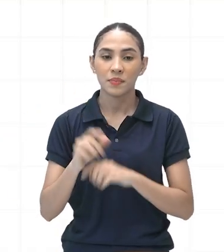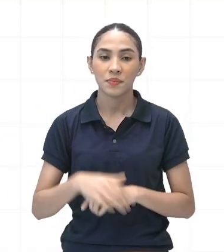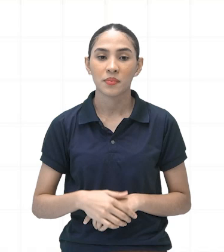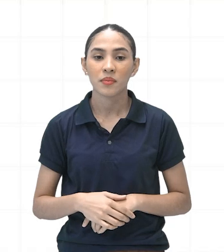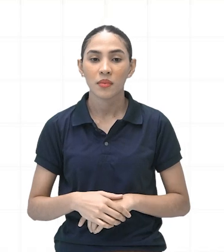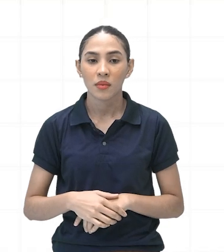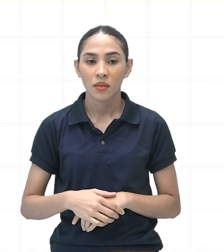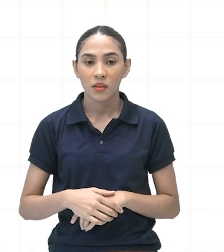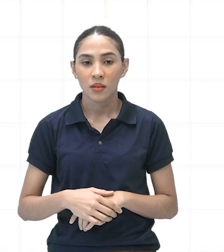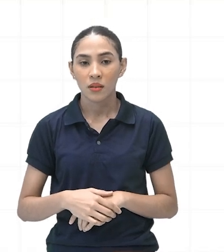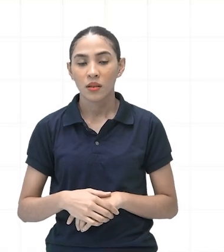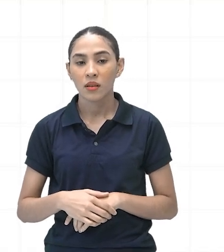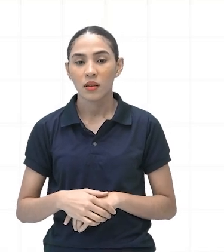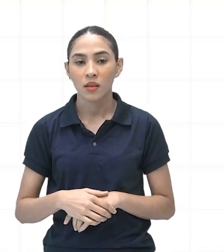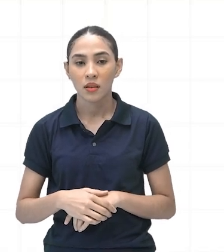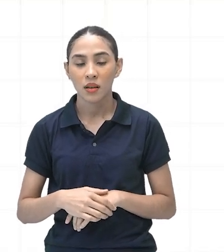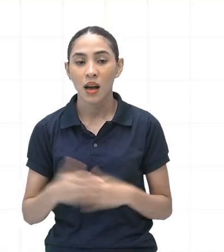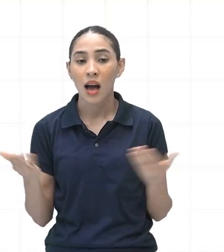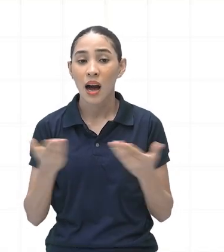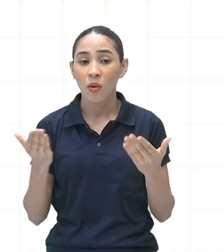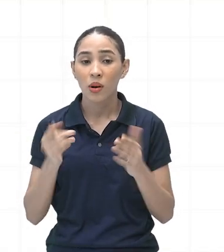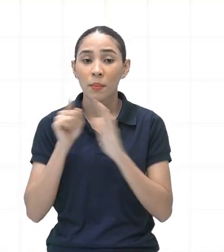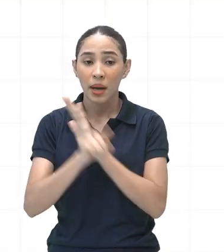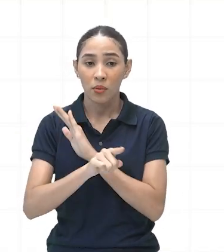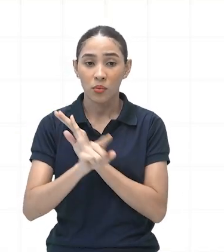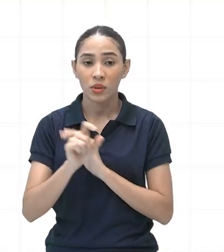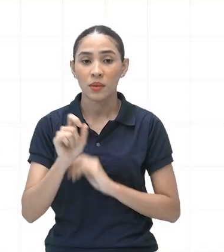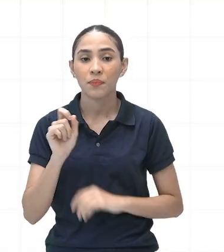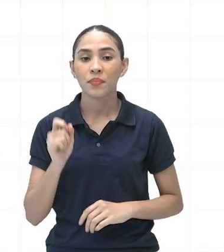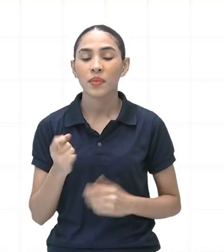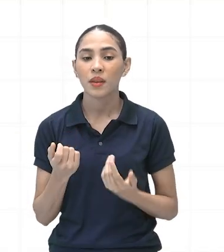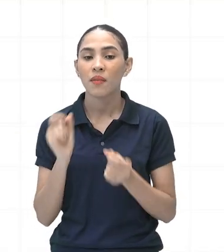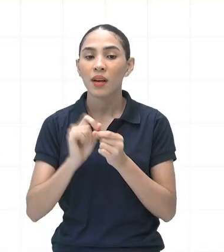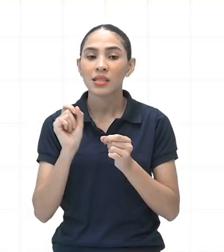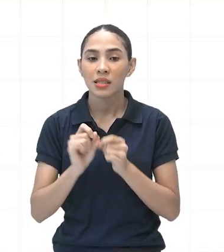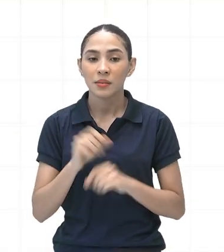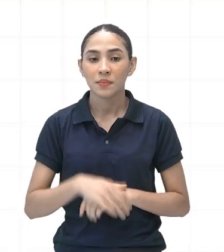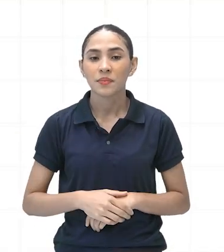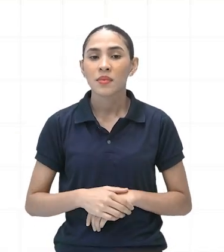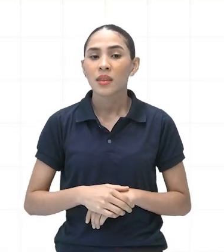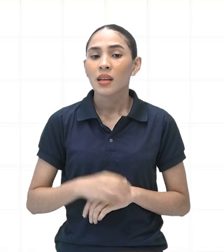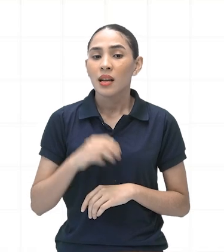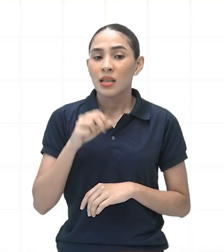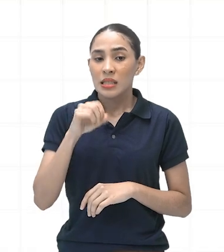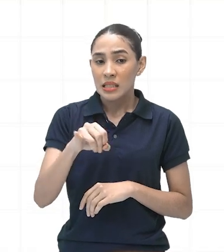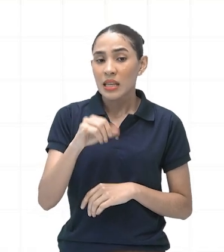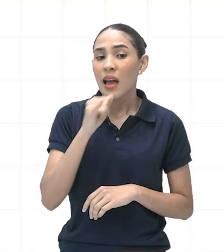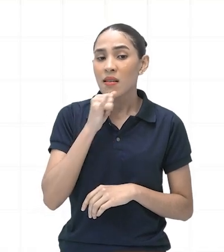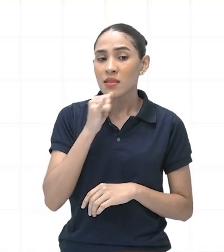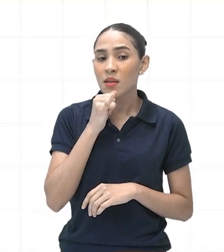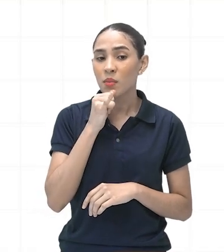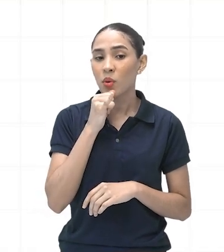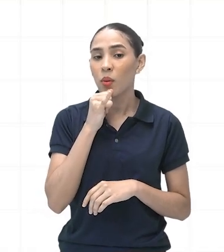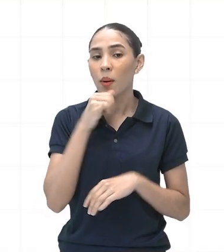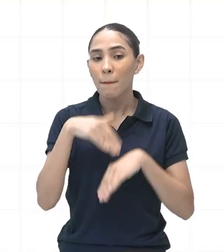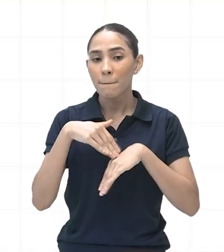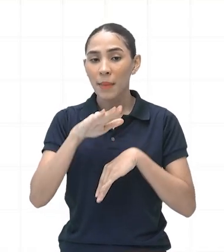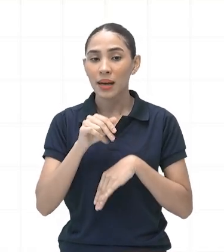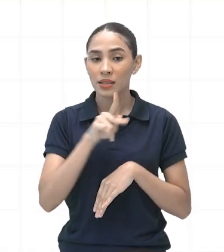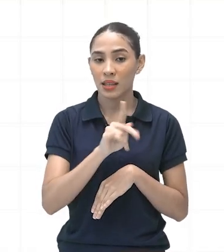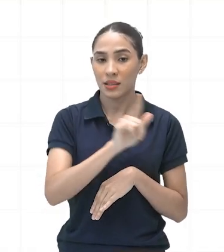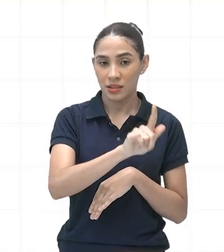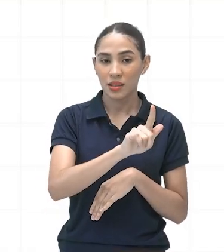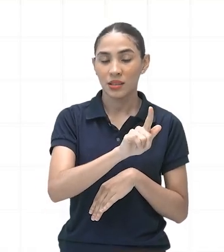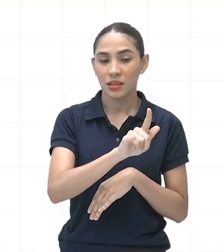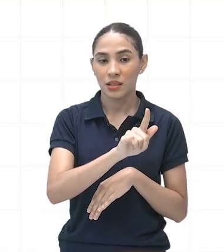contas. E agora chega a pergunta que a gente tem que se fazer, né? Será se quanto mais quilogramas,